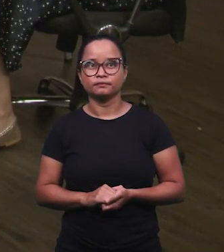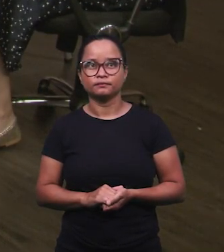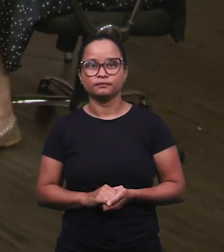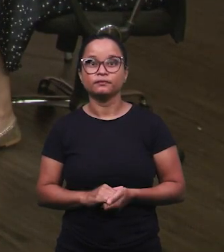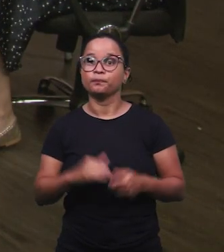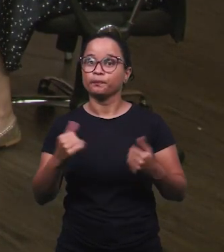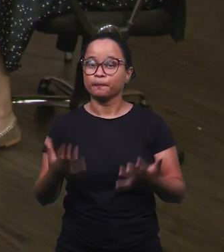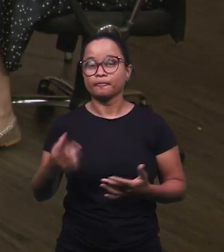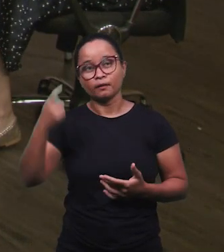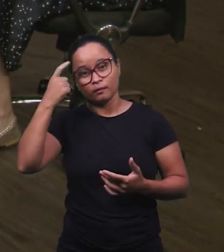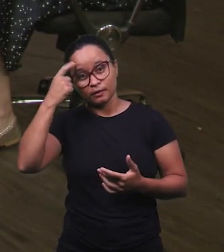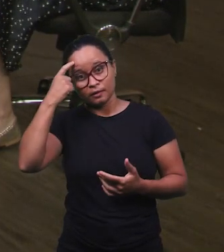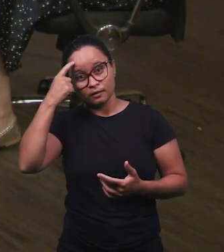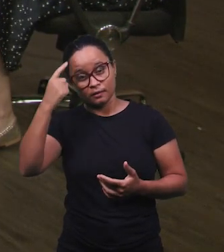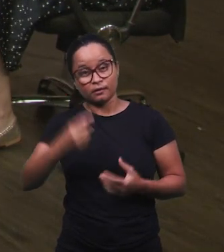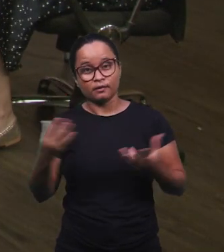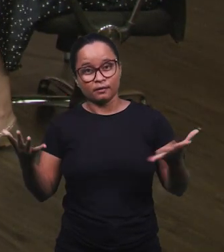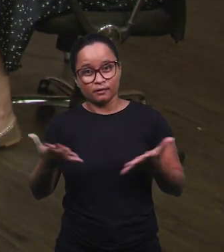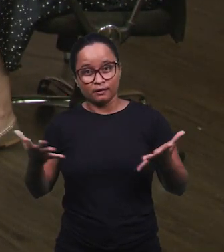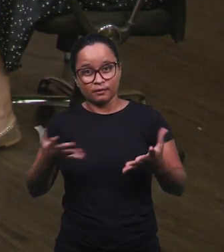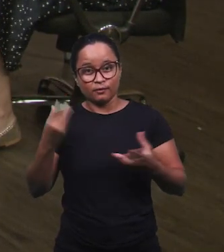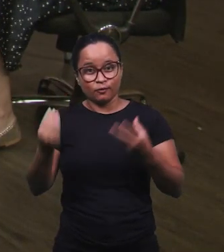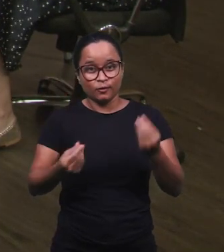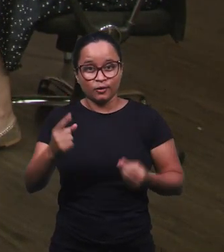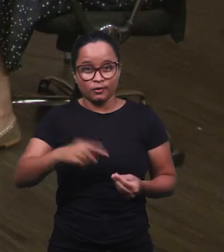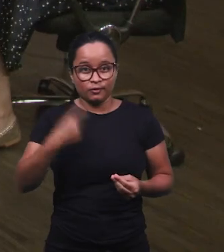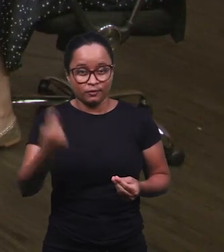Eu pensei a respeito disso, né? Como nós